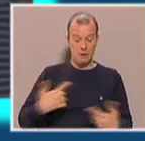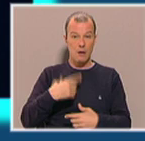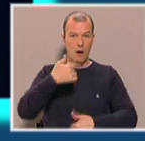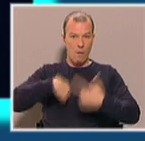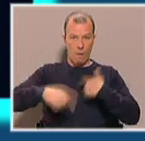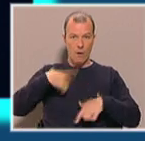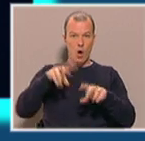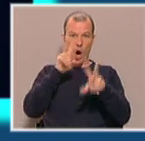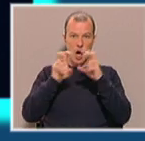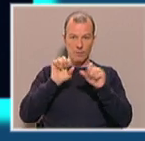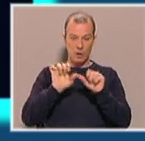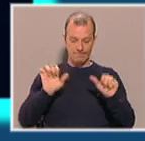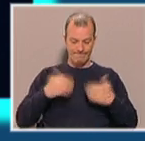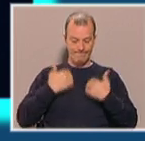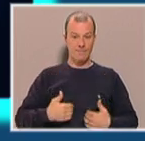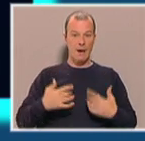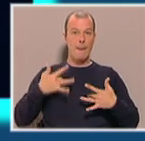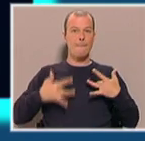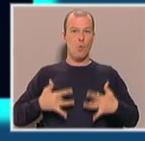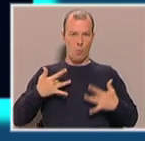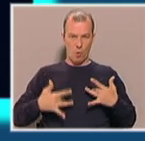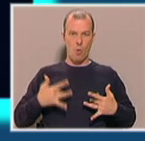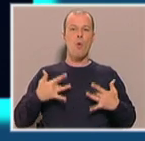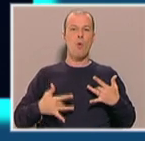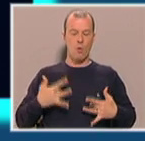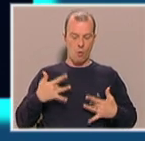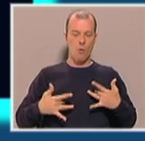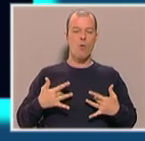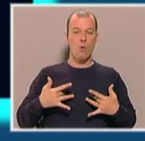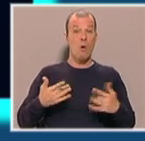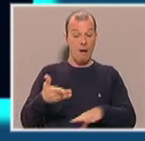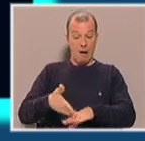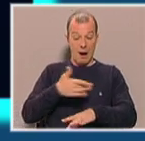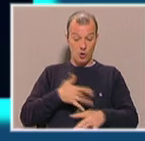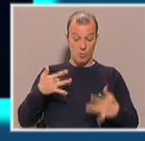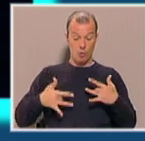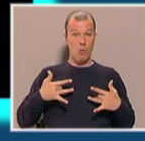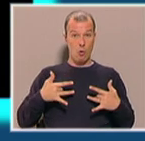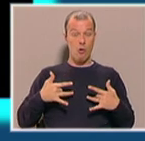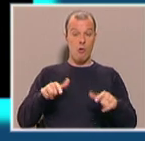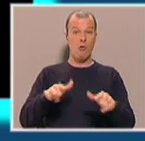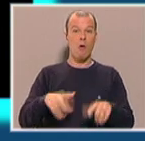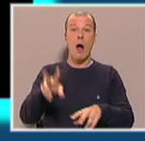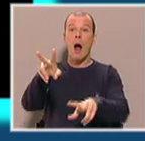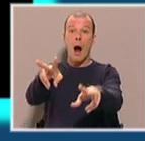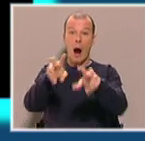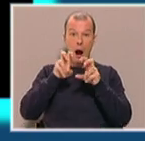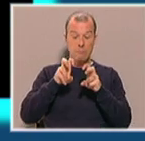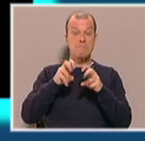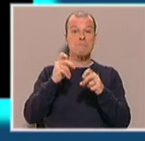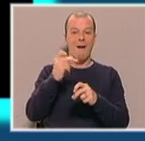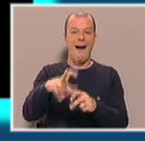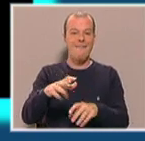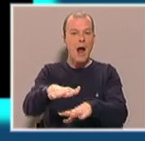órgãos respiratórios são os pulmões. Antes de chegar aos pulmões, o ar que inspiras vai